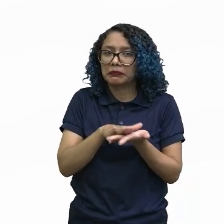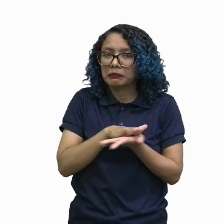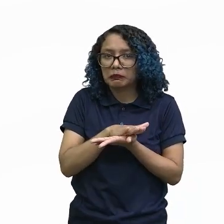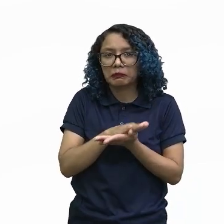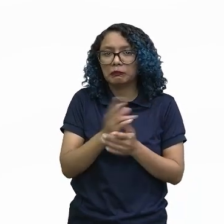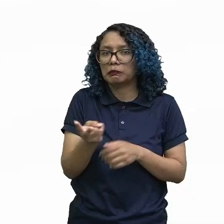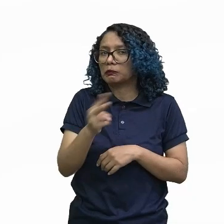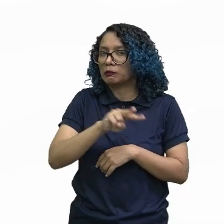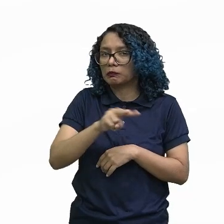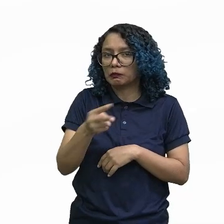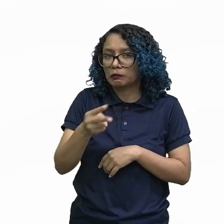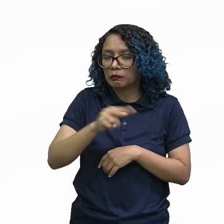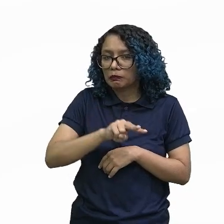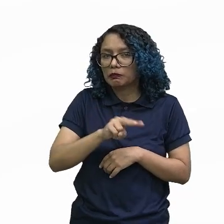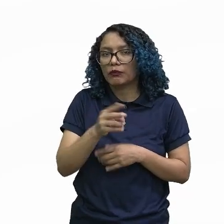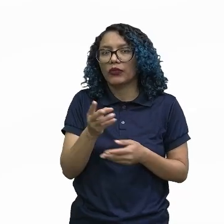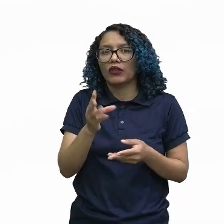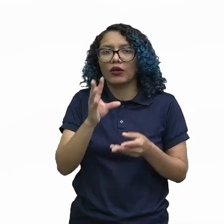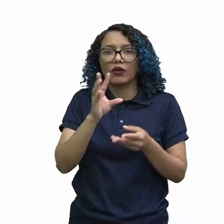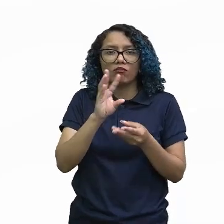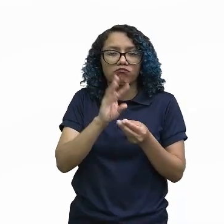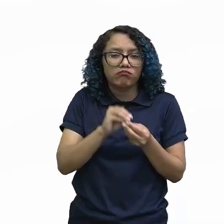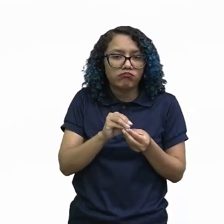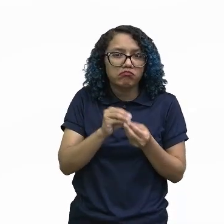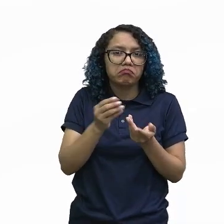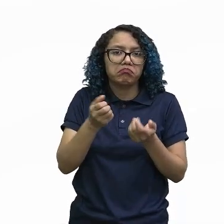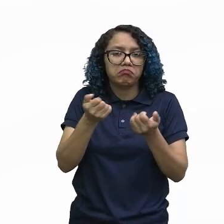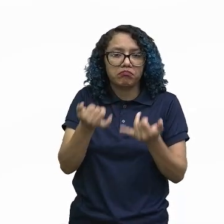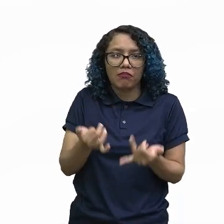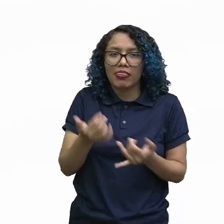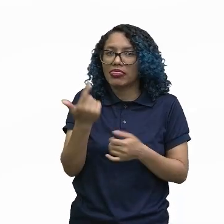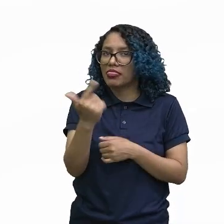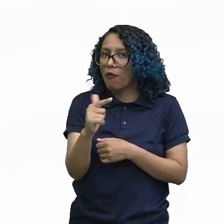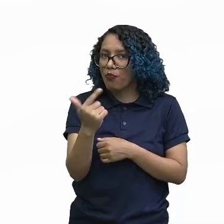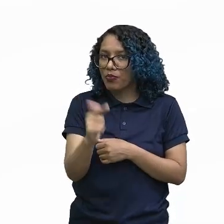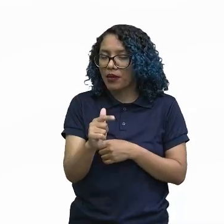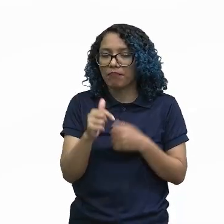nem alternativas, nem consecutivas, nem explicativas.